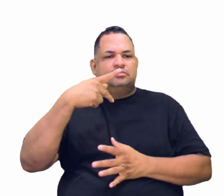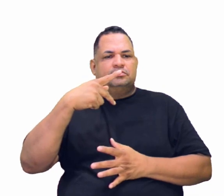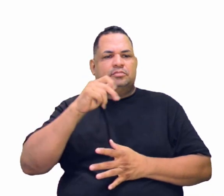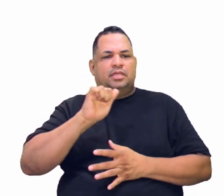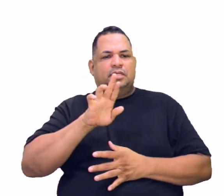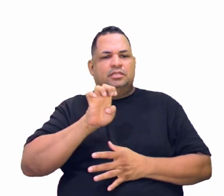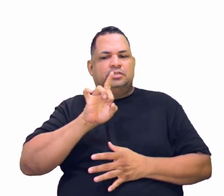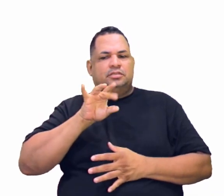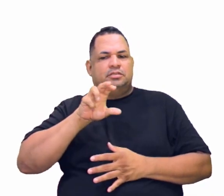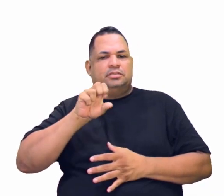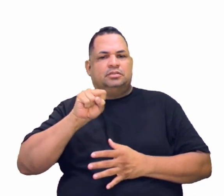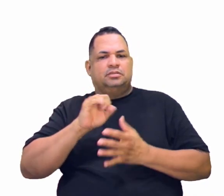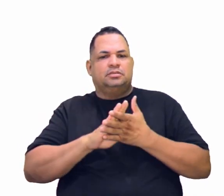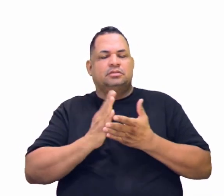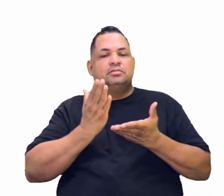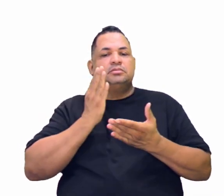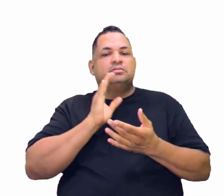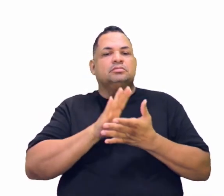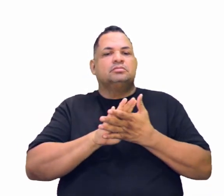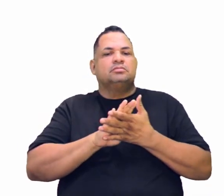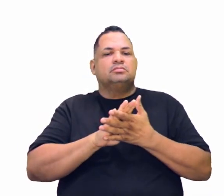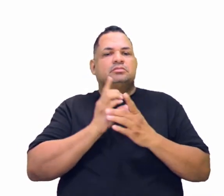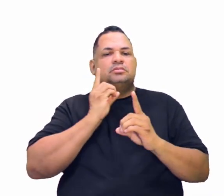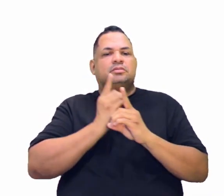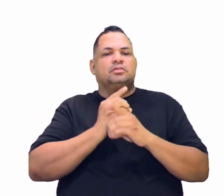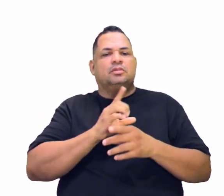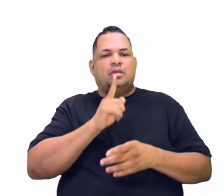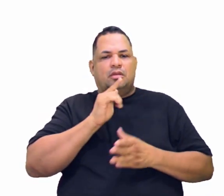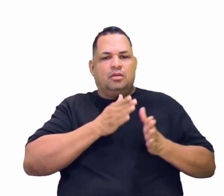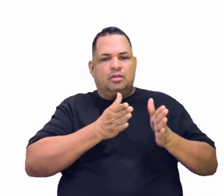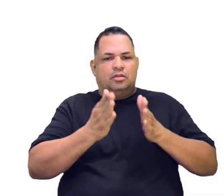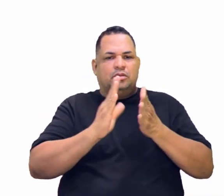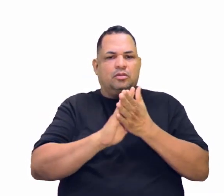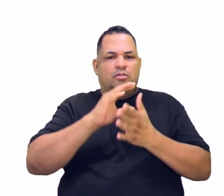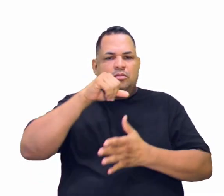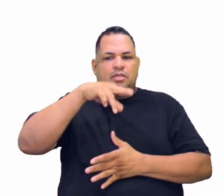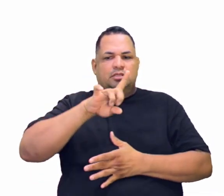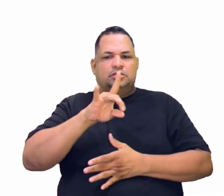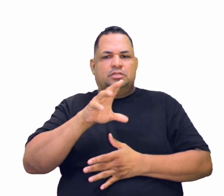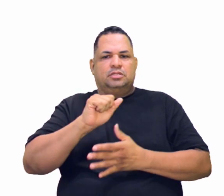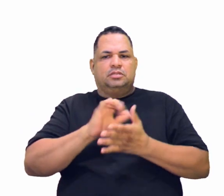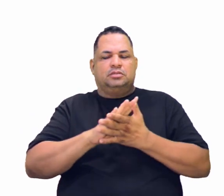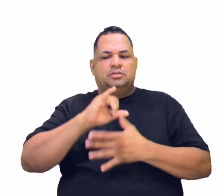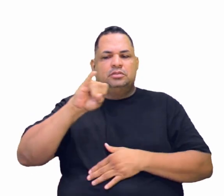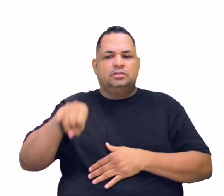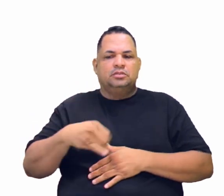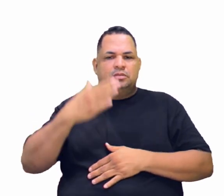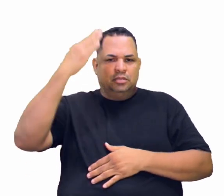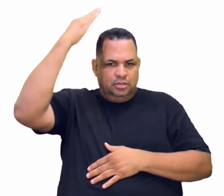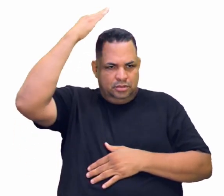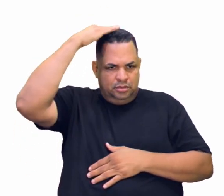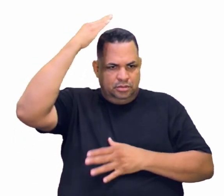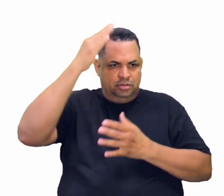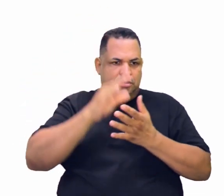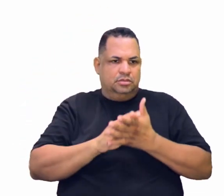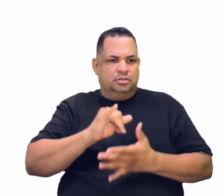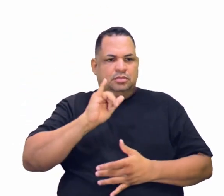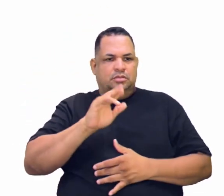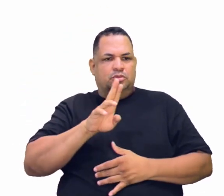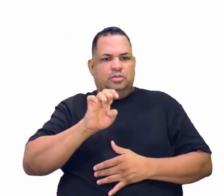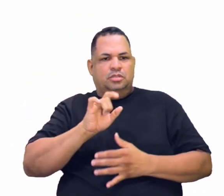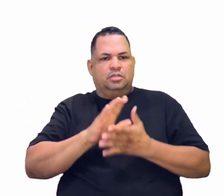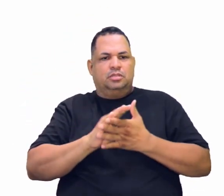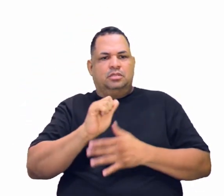no Rio Machado e os seus afluentes. O Rio Machado aqui, ó, em cima, né, de Paraná. Iurá